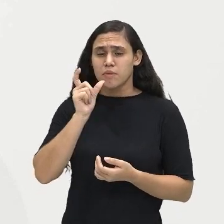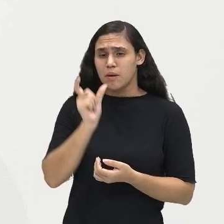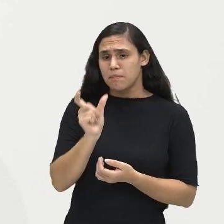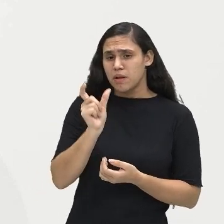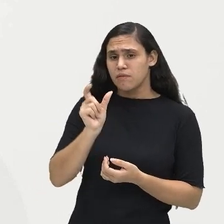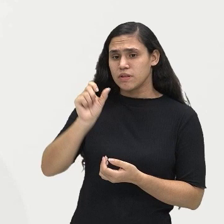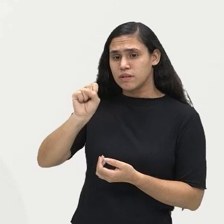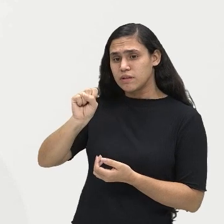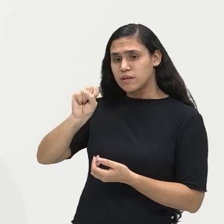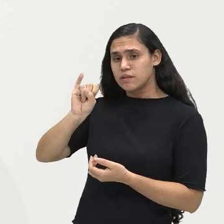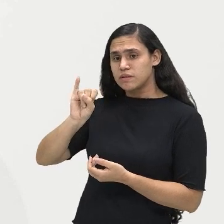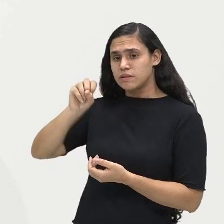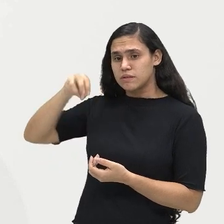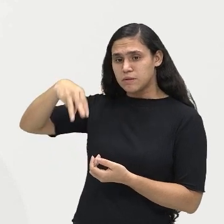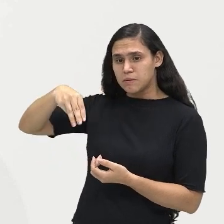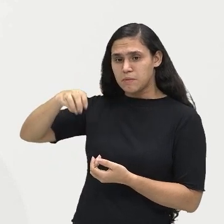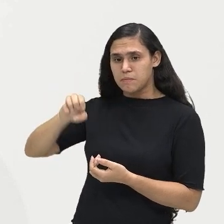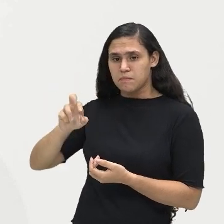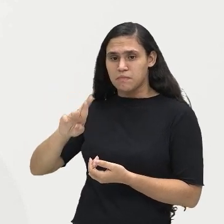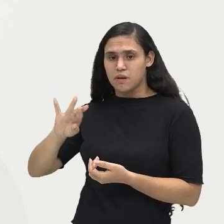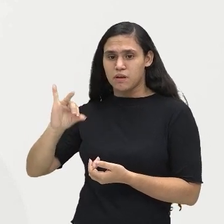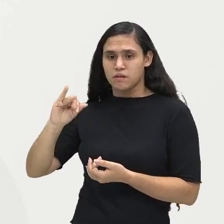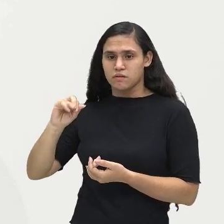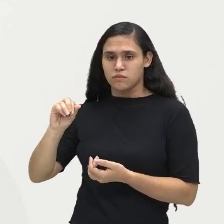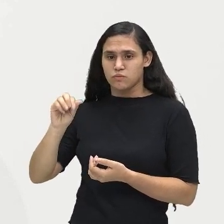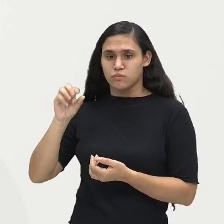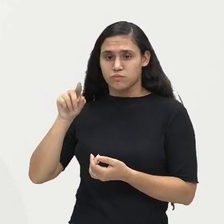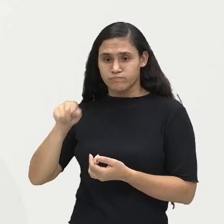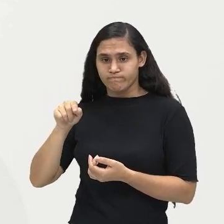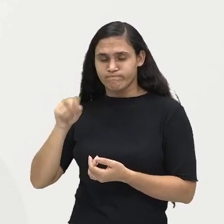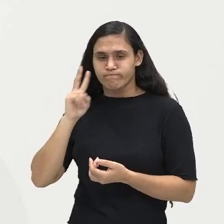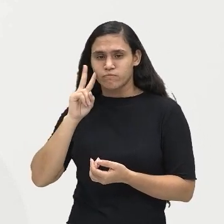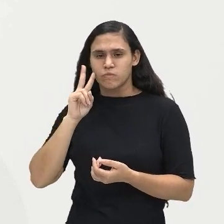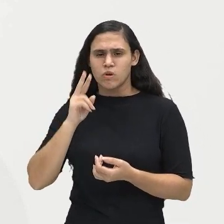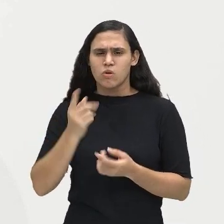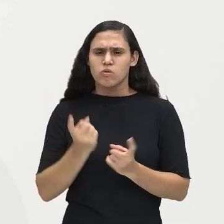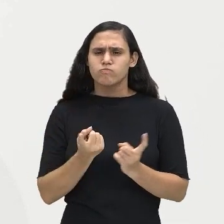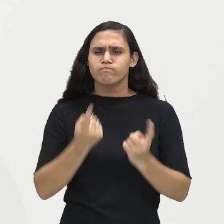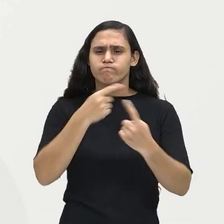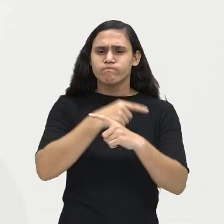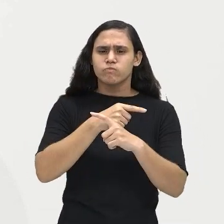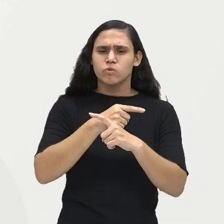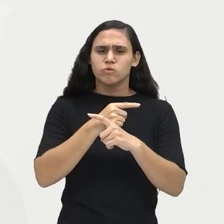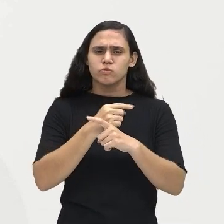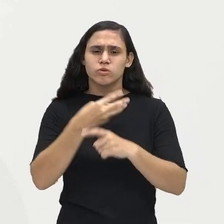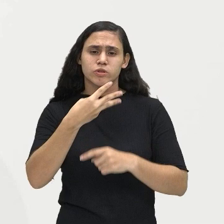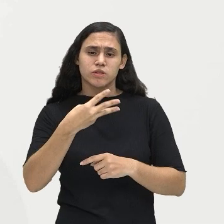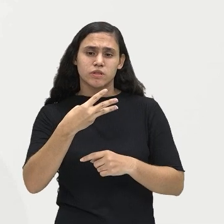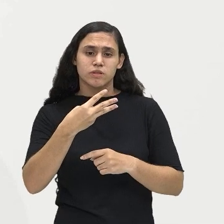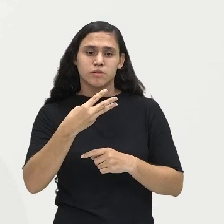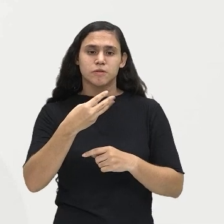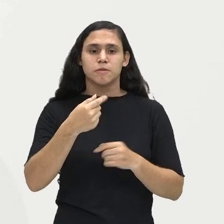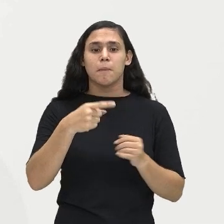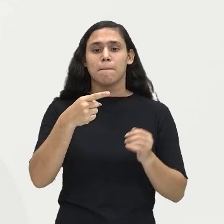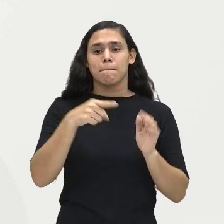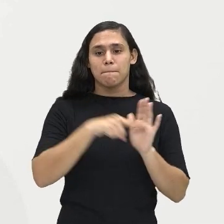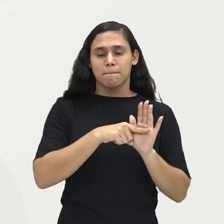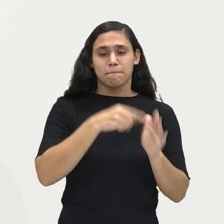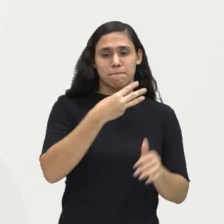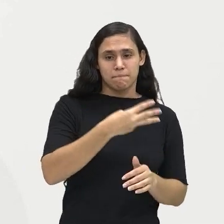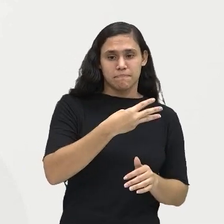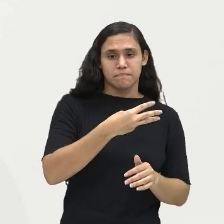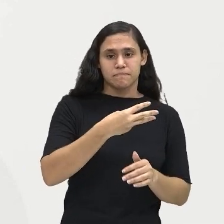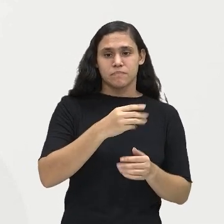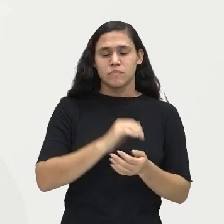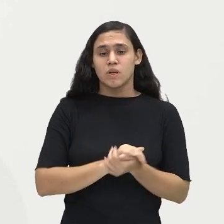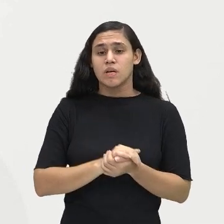é o oposto de mais 2, é menos 2. Mais 3, ó, oposto de mais 3, menos 3. Atenção, se falar